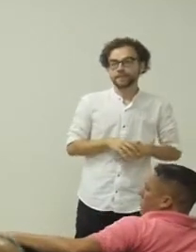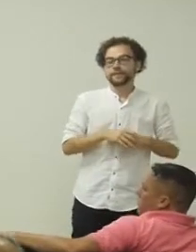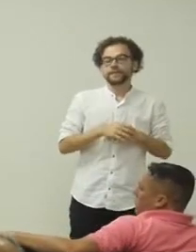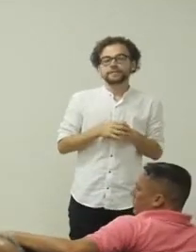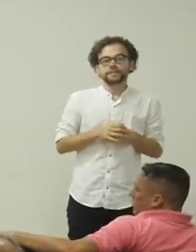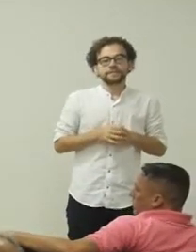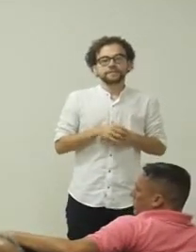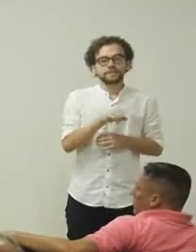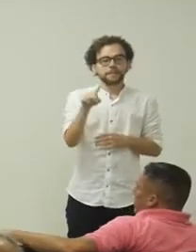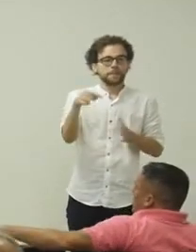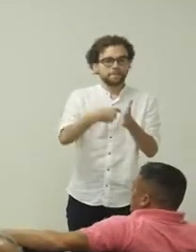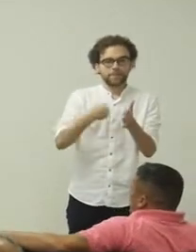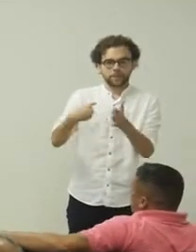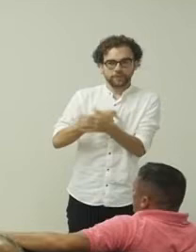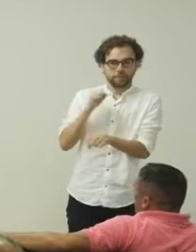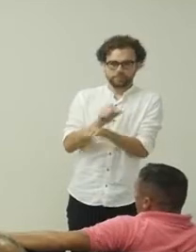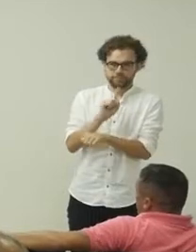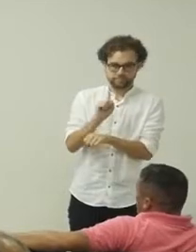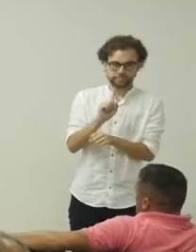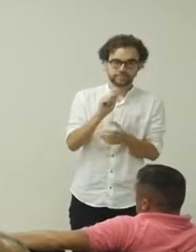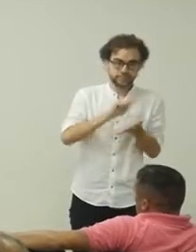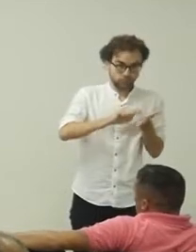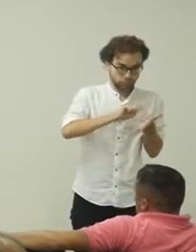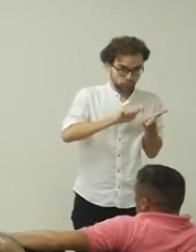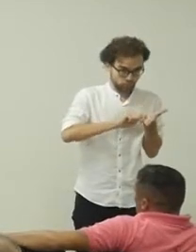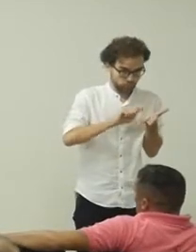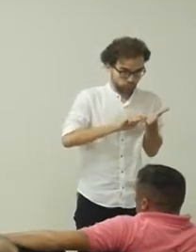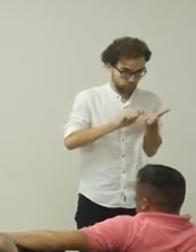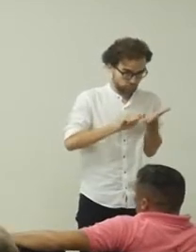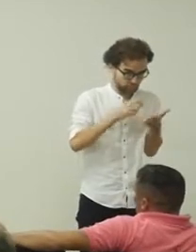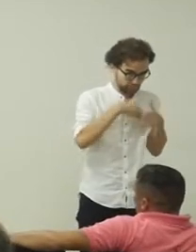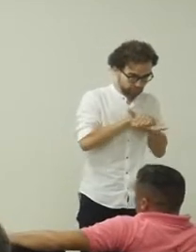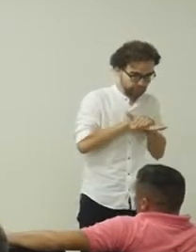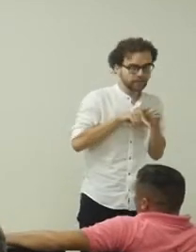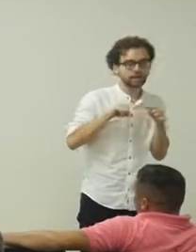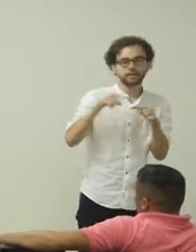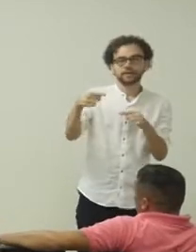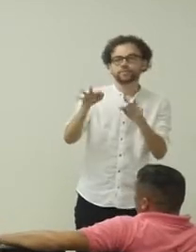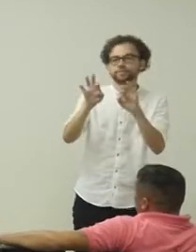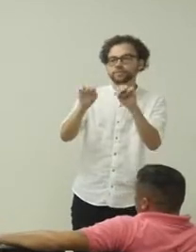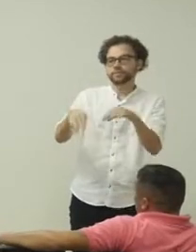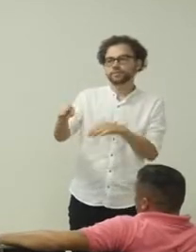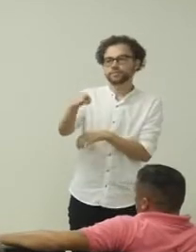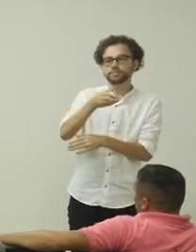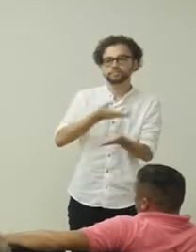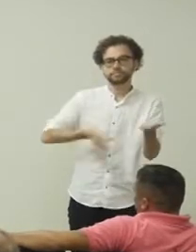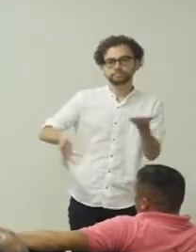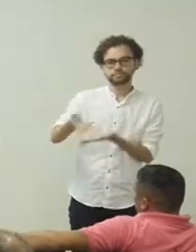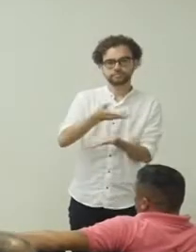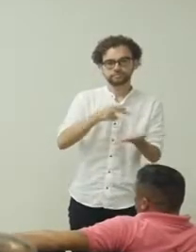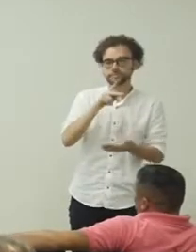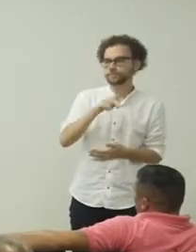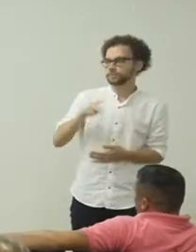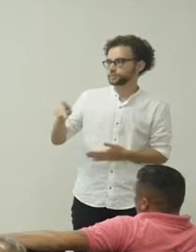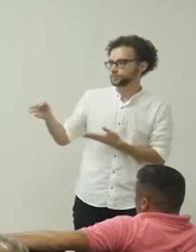de perguntar, anotem, que ao final a gente conversa. Passamos para a professora Márcia.